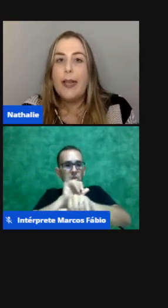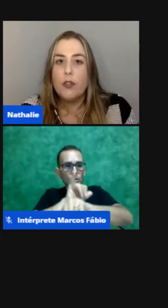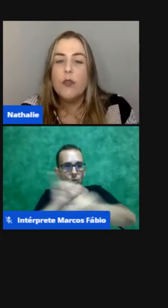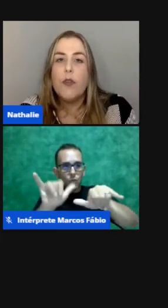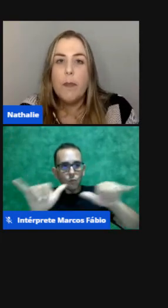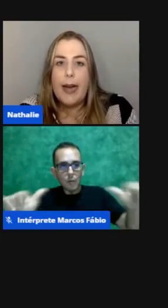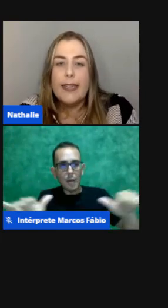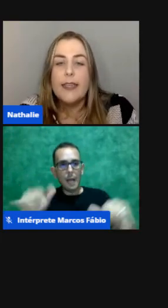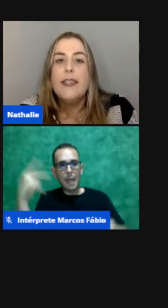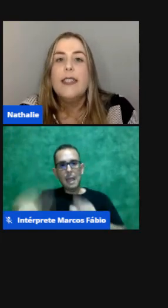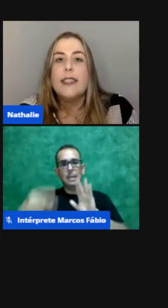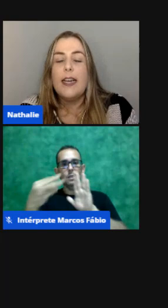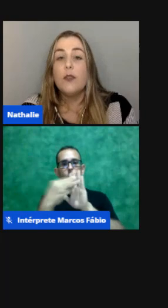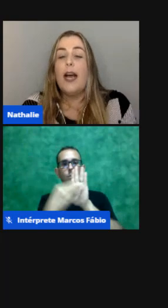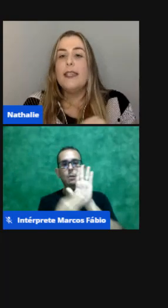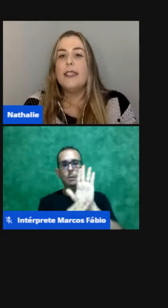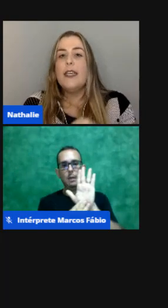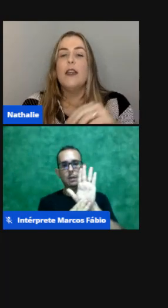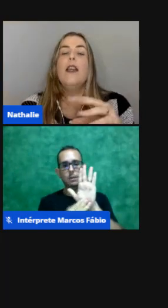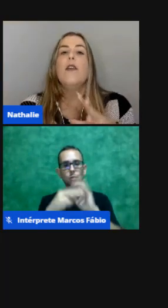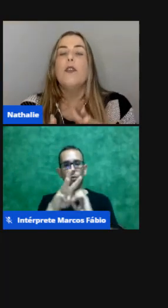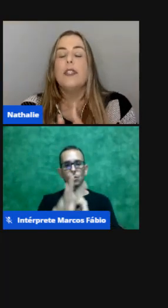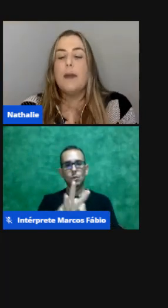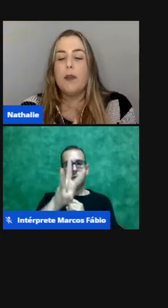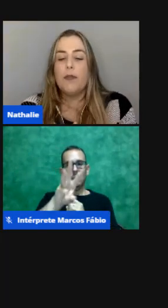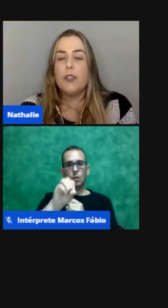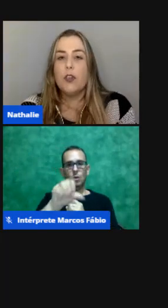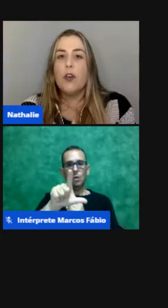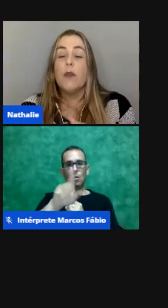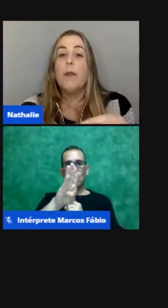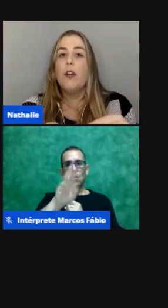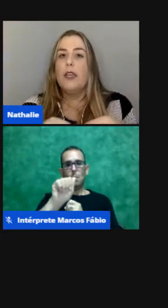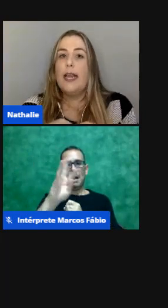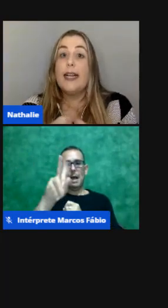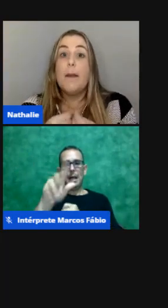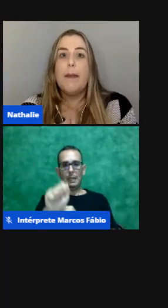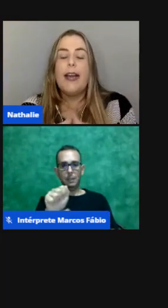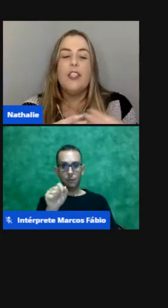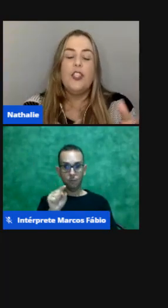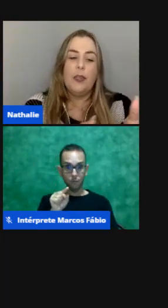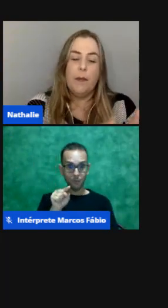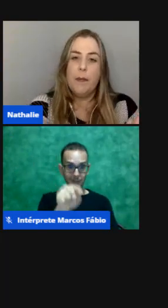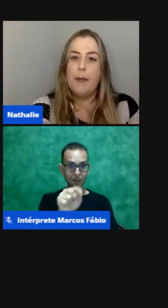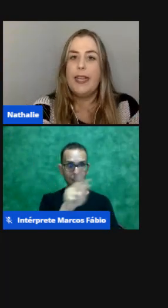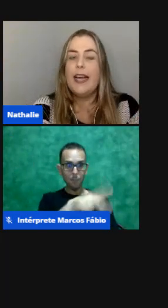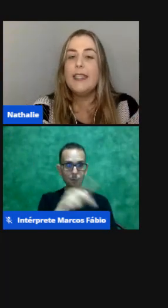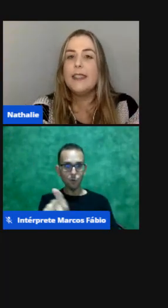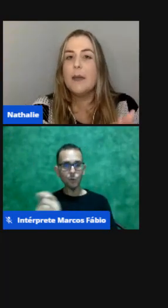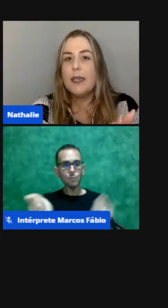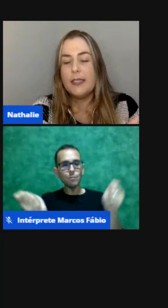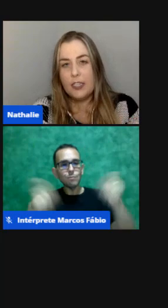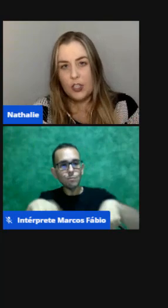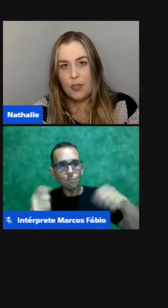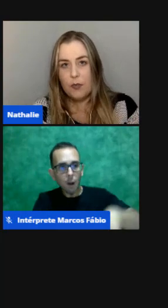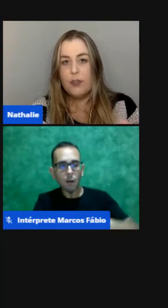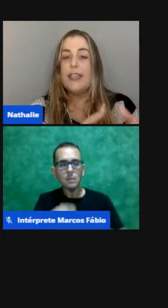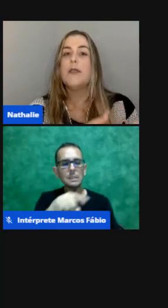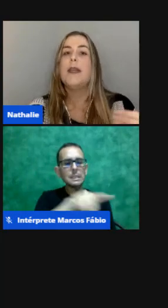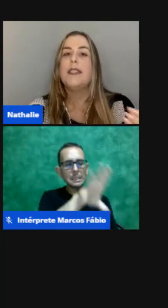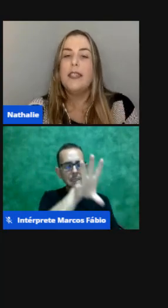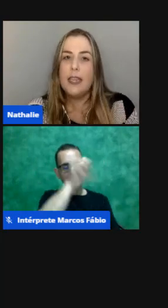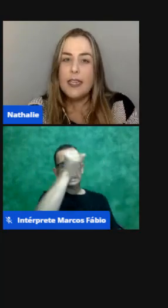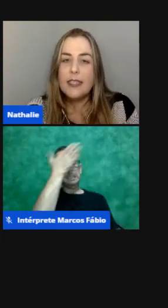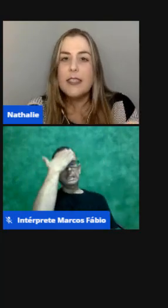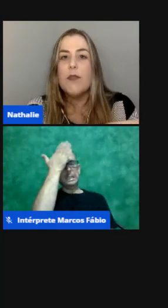o método Wolbachia, certo? Assim, você, professor, é capaz de pegar esse saber científico